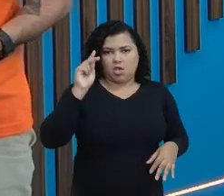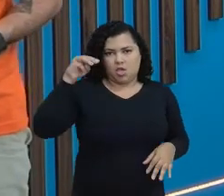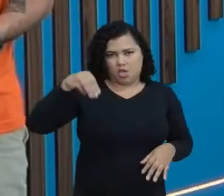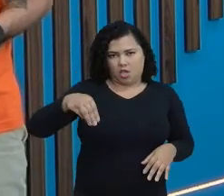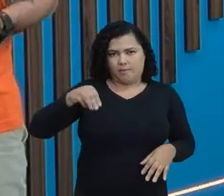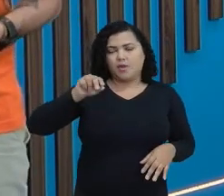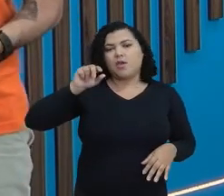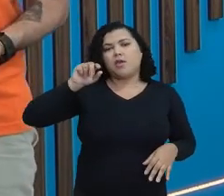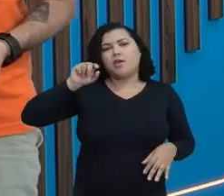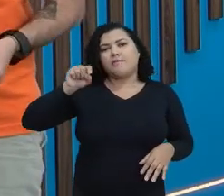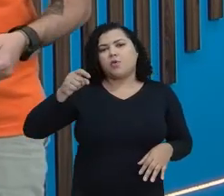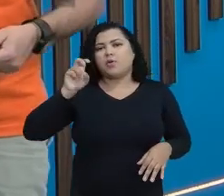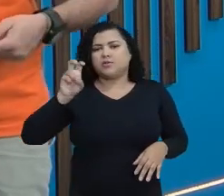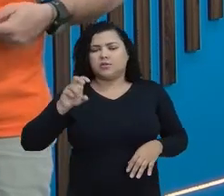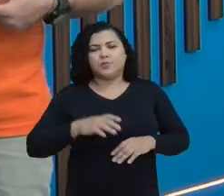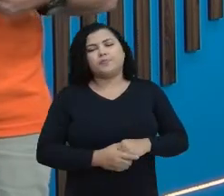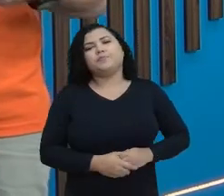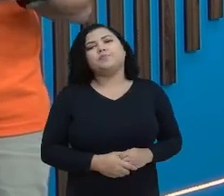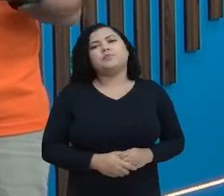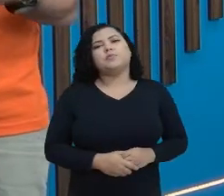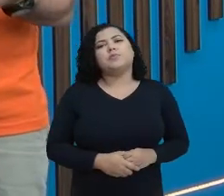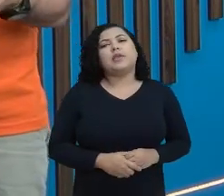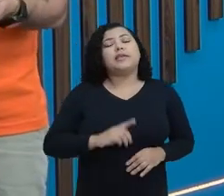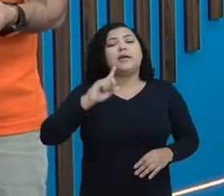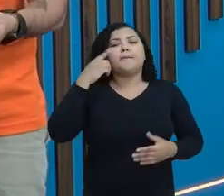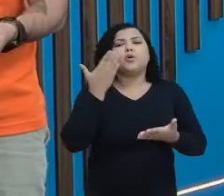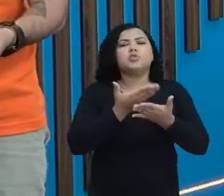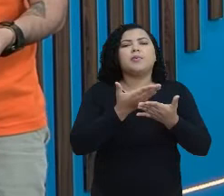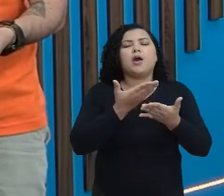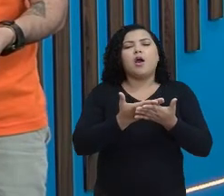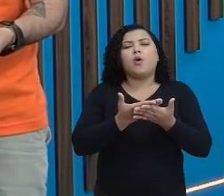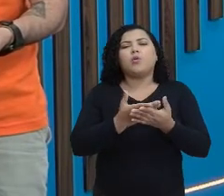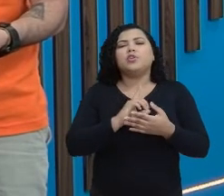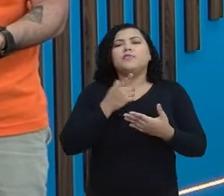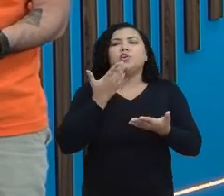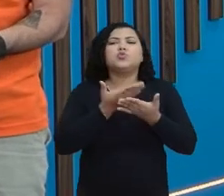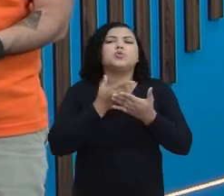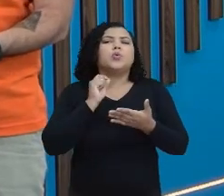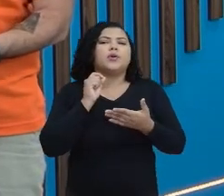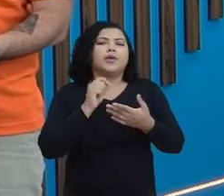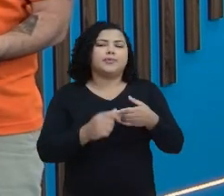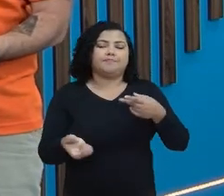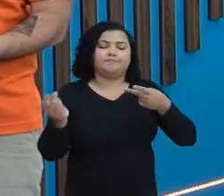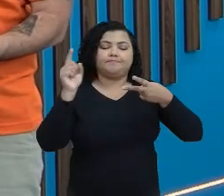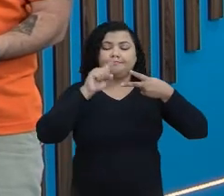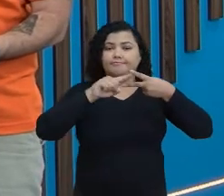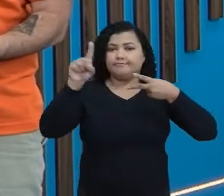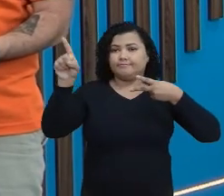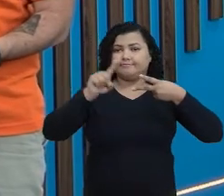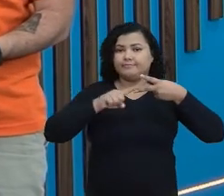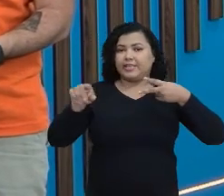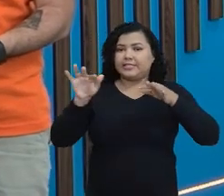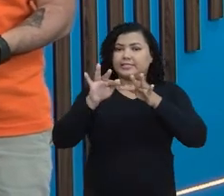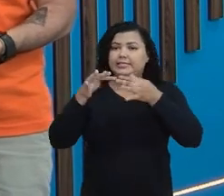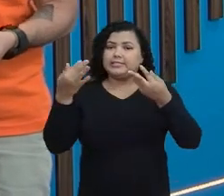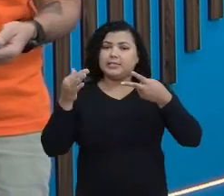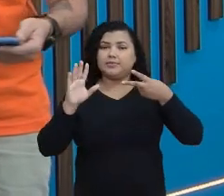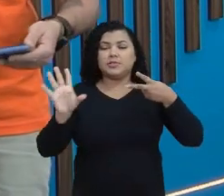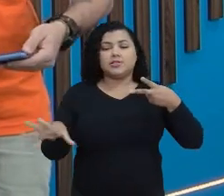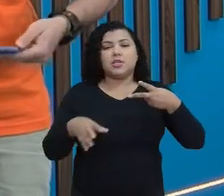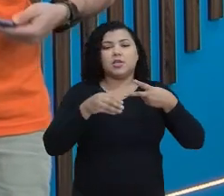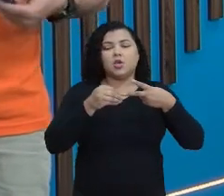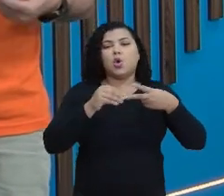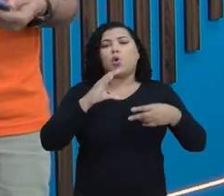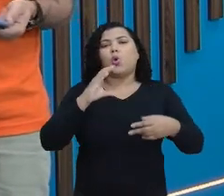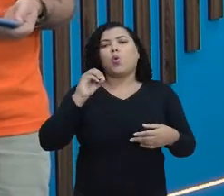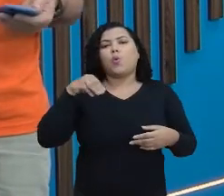tá certo? Na próxima aula, o que é que a gente vai fazer? A gente vai resolver problemas de regra de 3, só que regras de 3 simples e compostas, tá certo? A